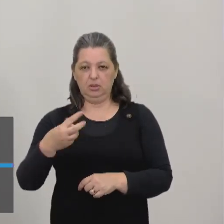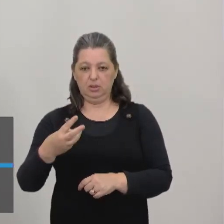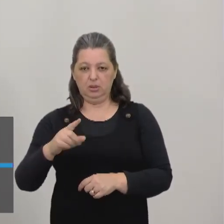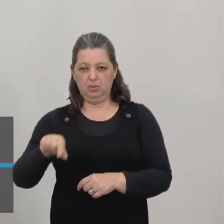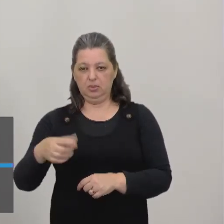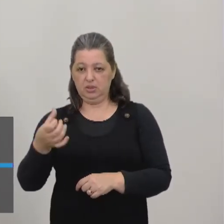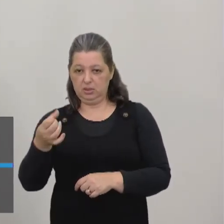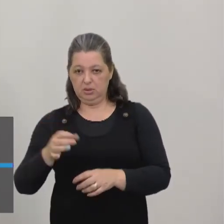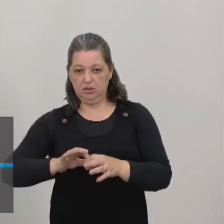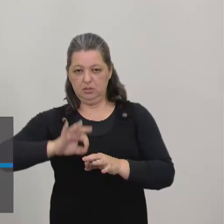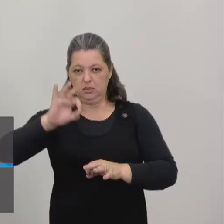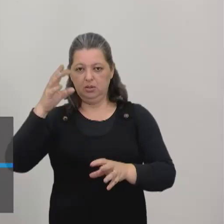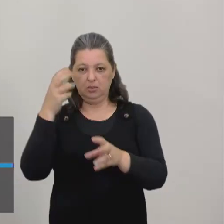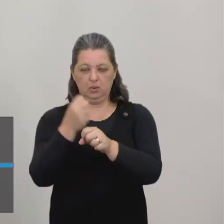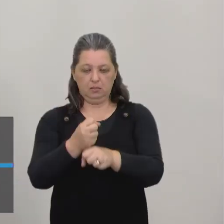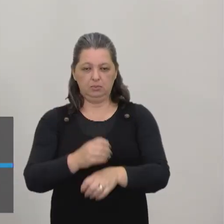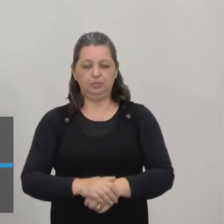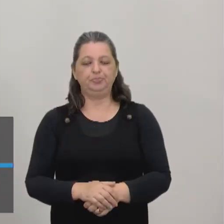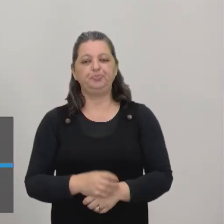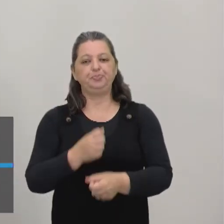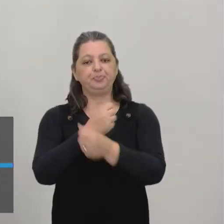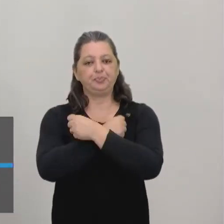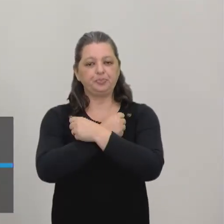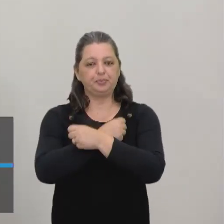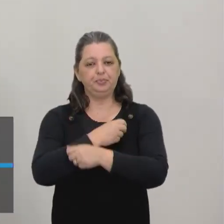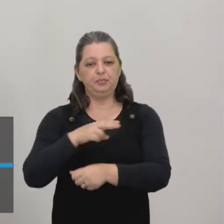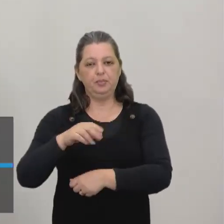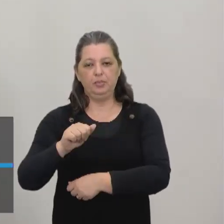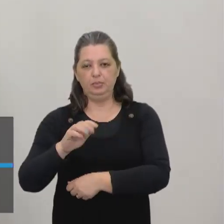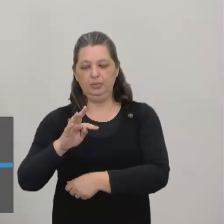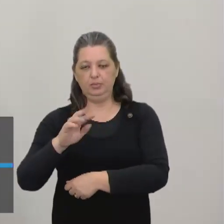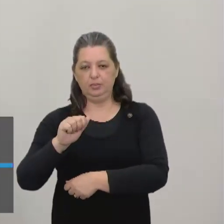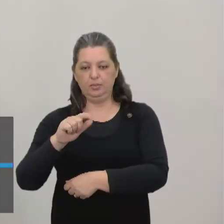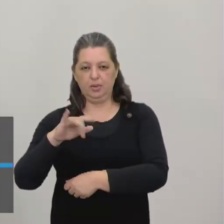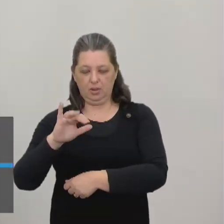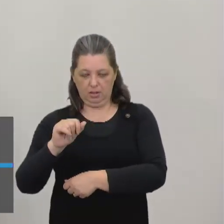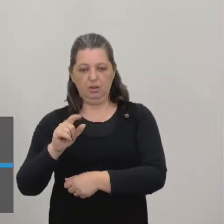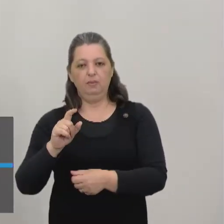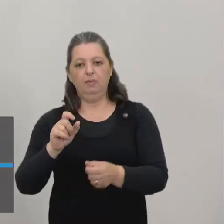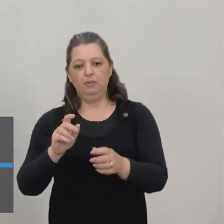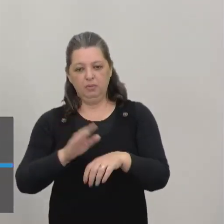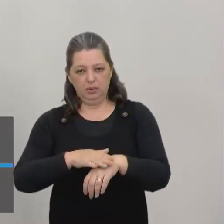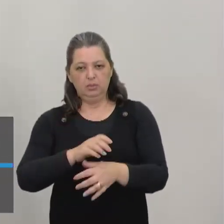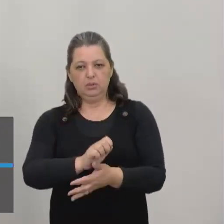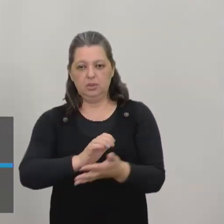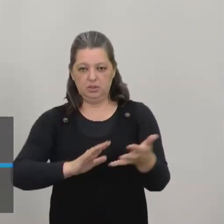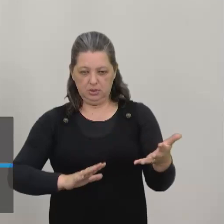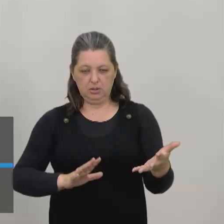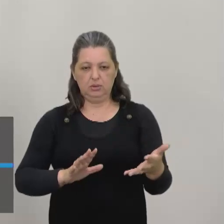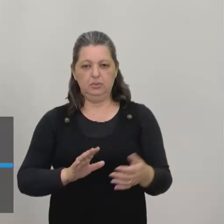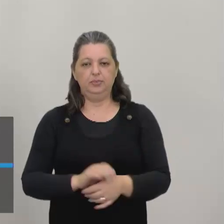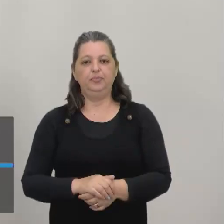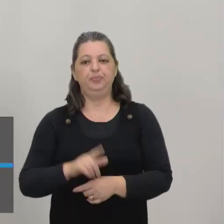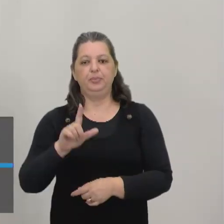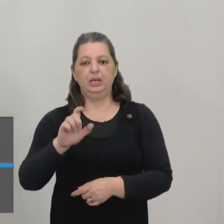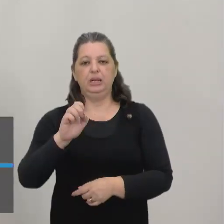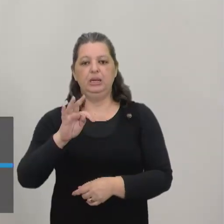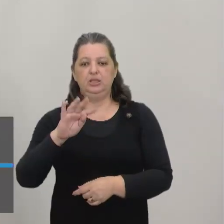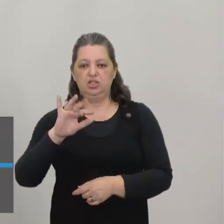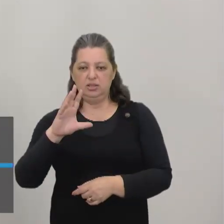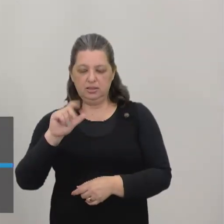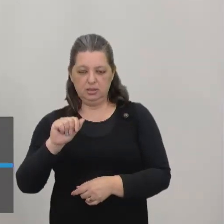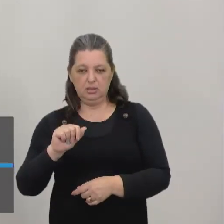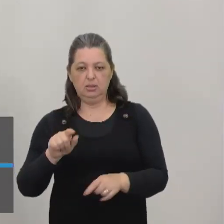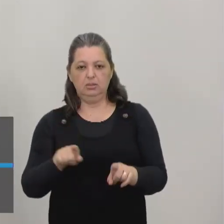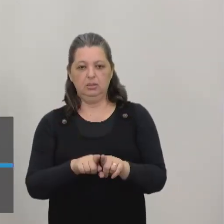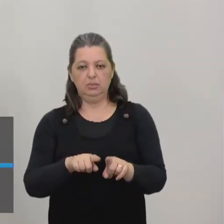1.473,6 metros no total. Muito bom, quero mandar um abraço então para a Nathalie, da professora Sandra, que fez o exercício por completo. Para a Letícia e para o Natan, alunos da